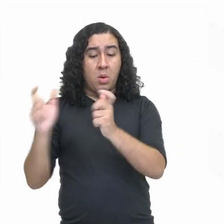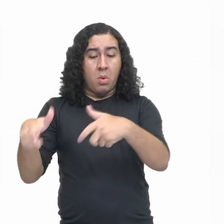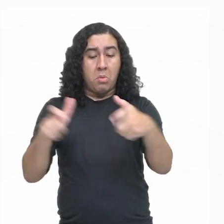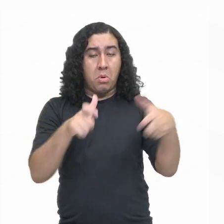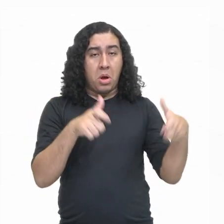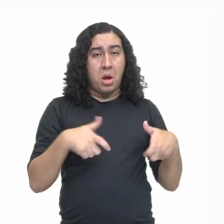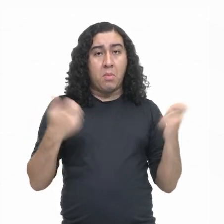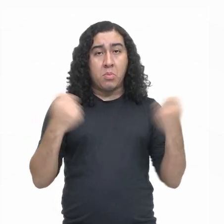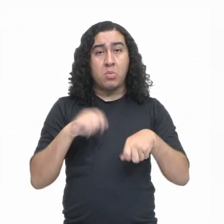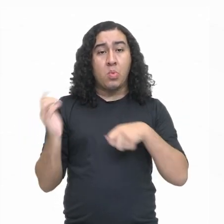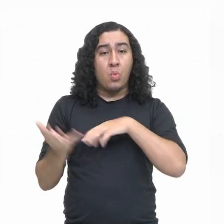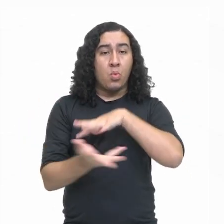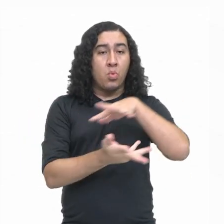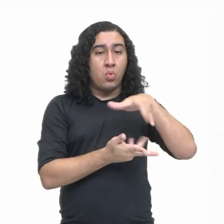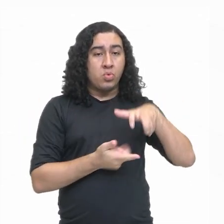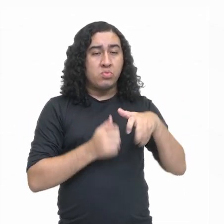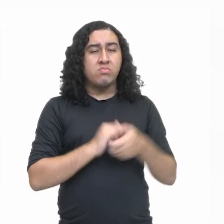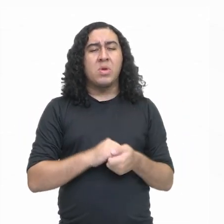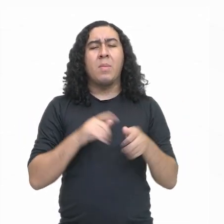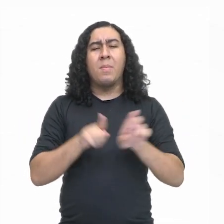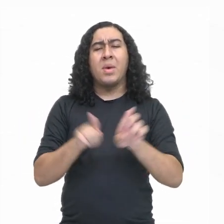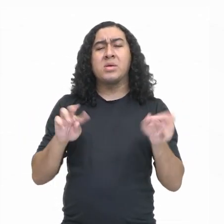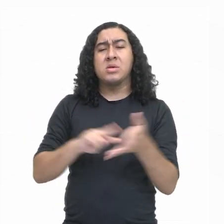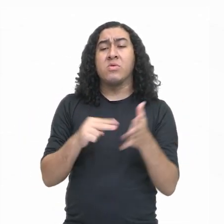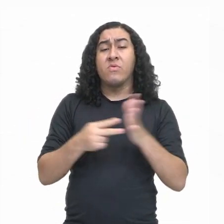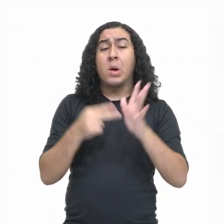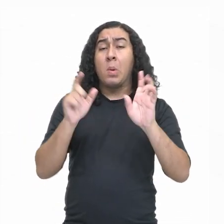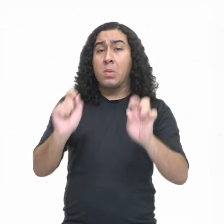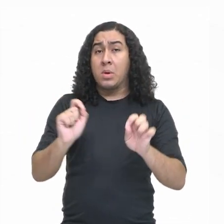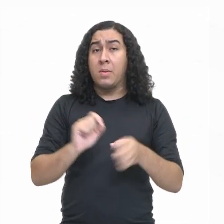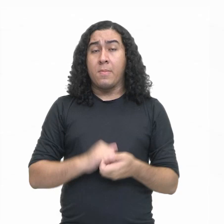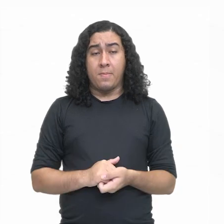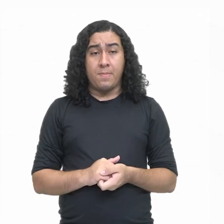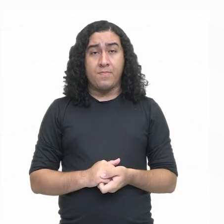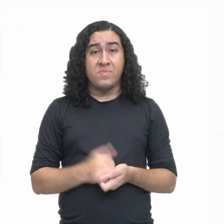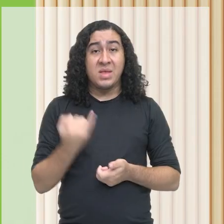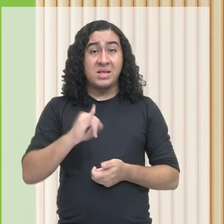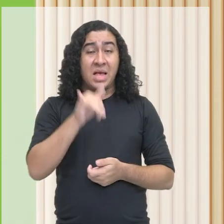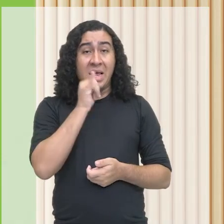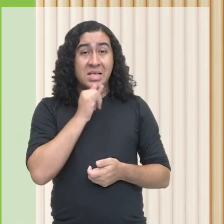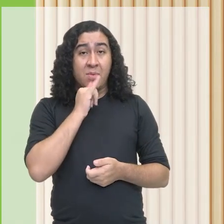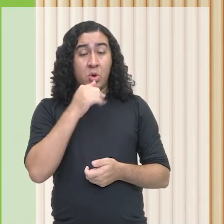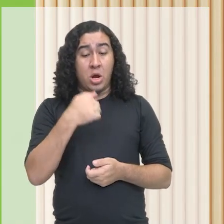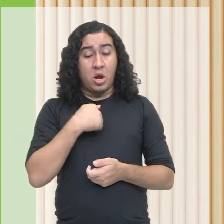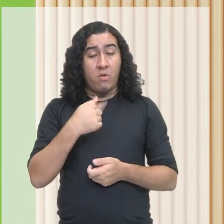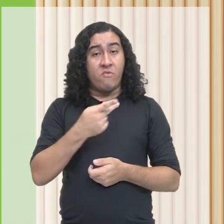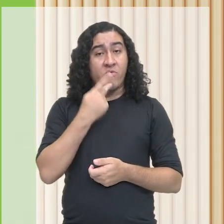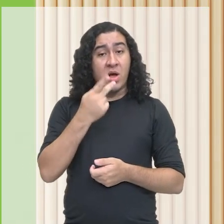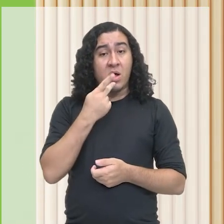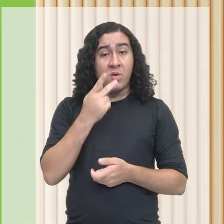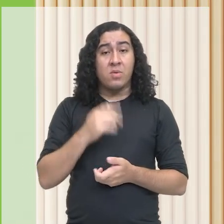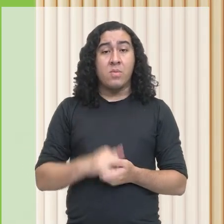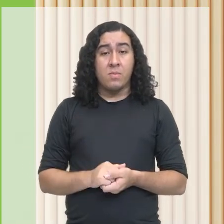qualquer parte do mundo. O que isso quer dizer? Isso quer dizer que se eu falar em manga,